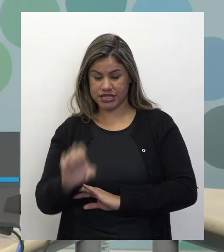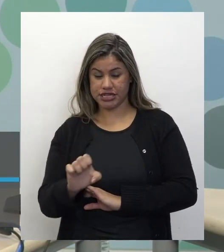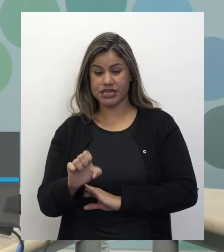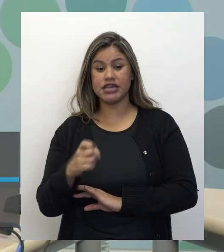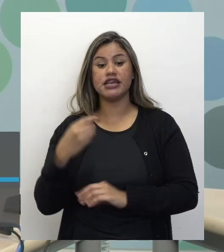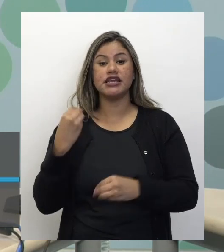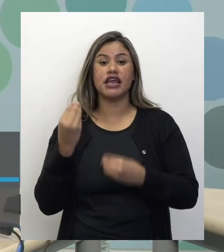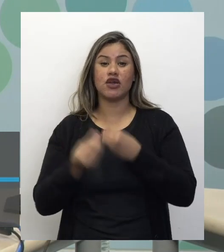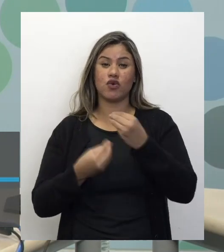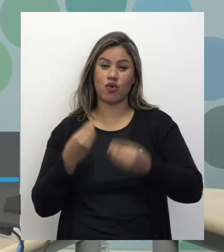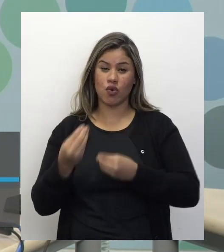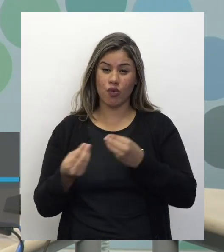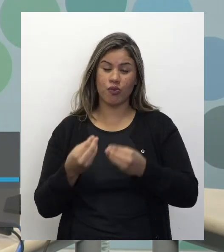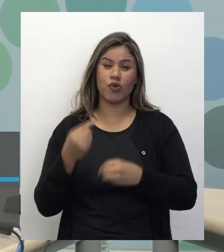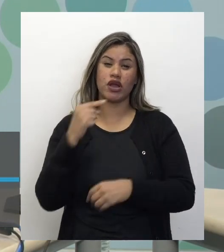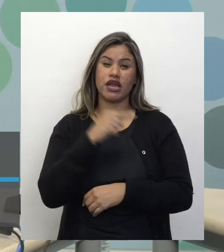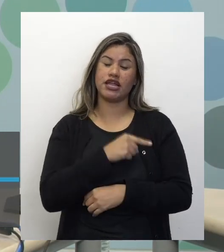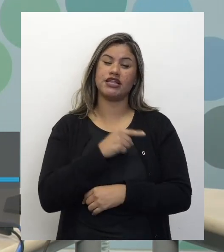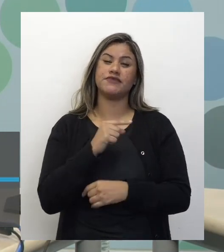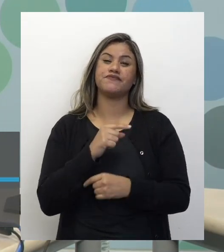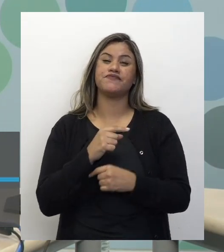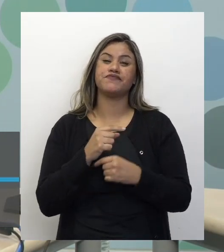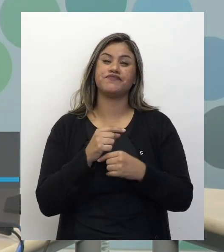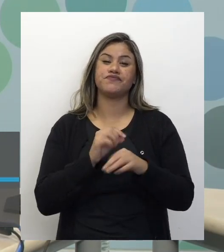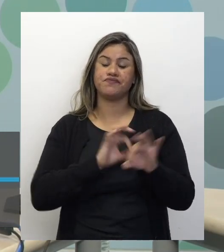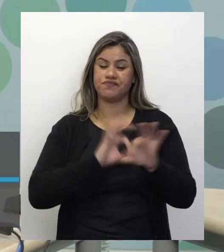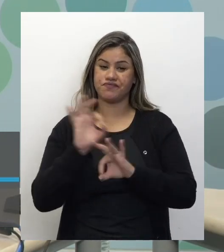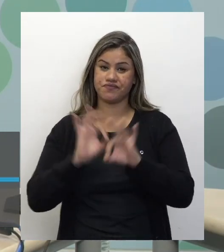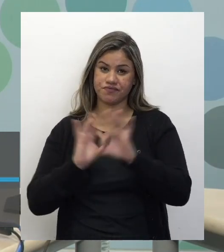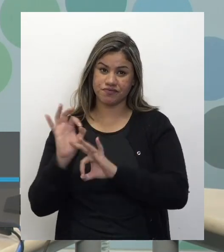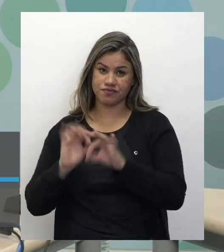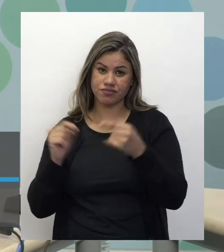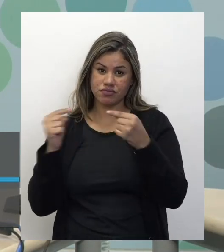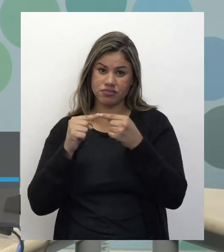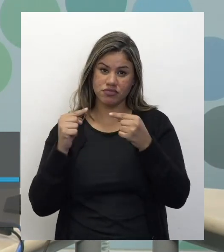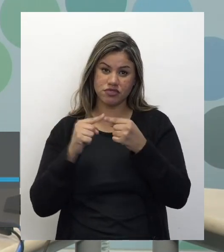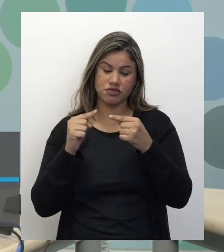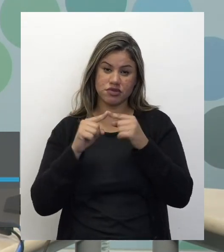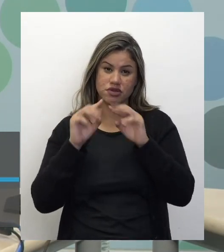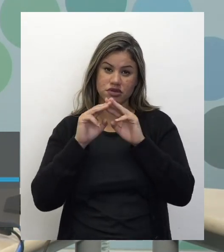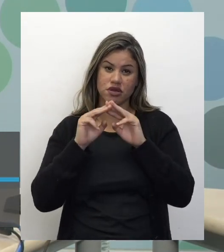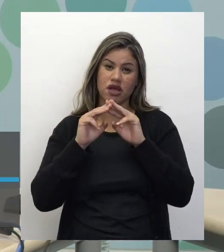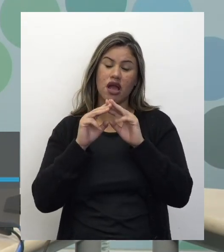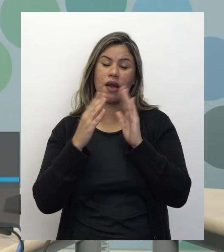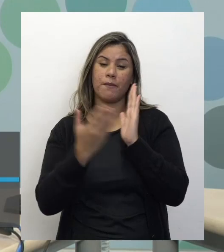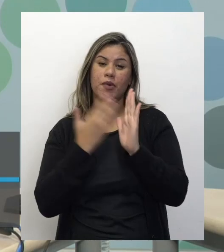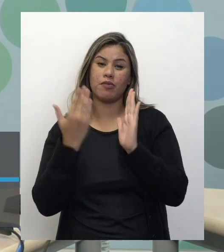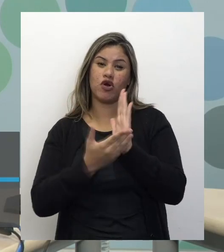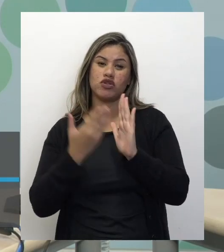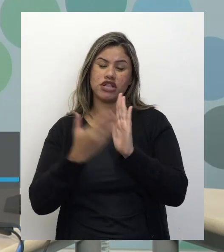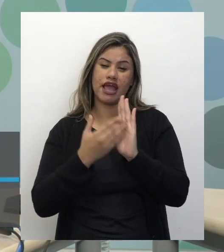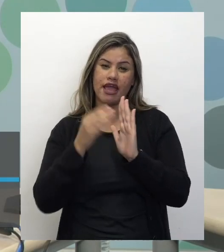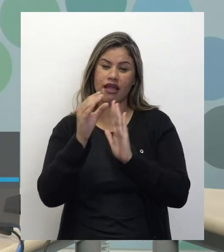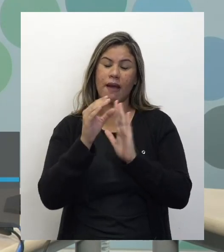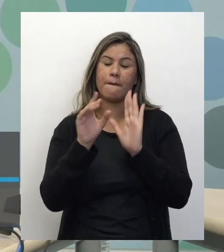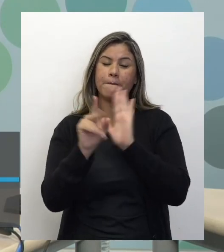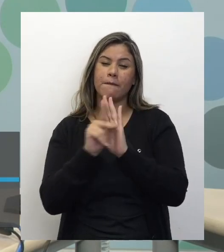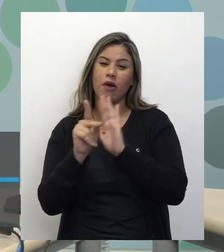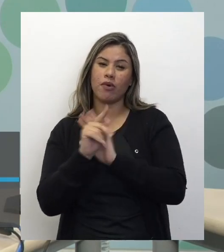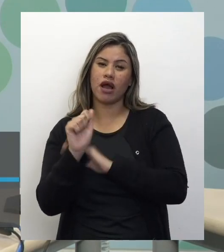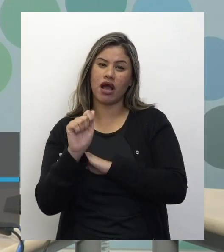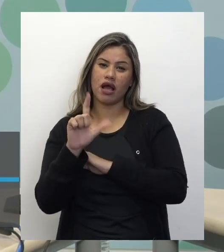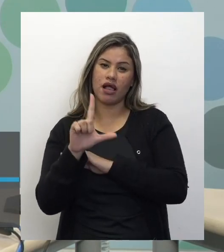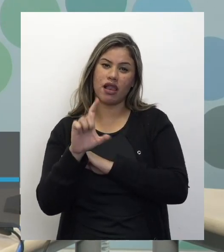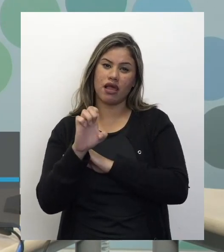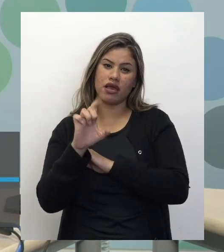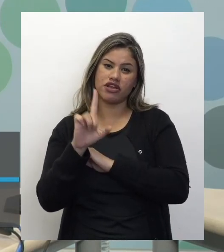assume uma parte. Então, atribui-se essa Biblioteca de Alexandria, a primeira versão dela, ao Ptolomeu, que